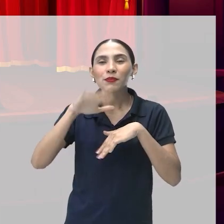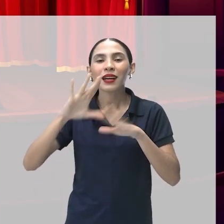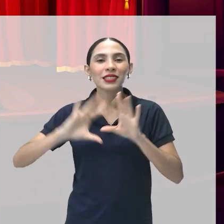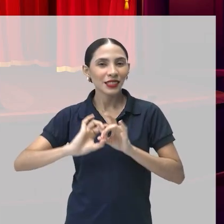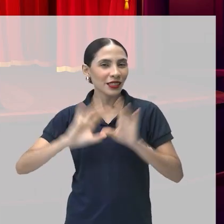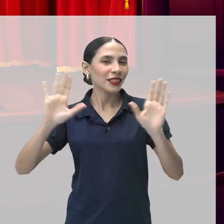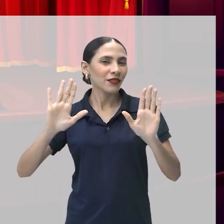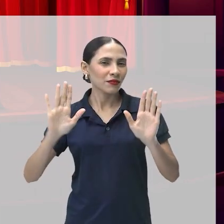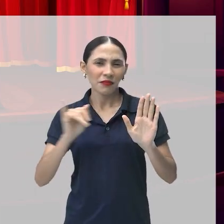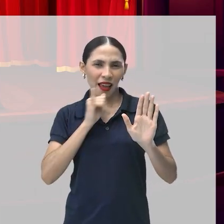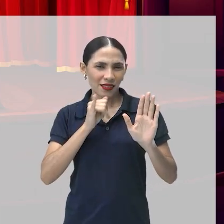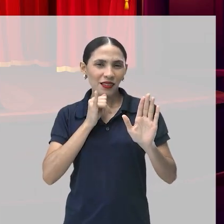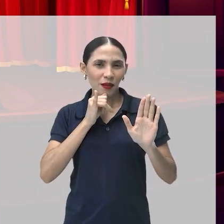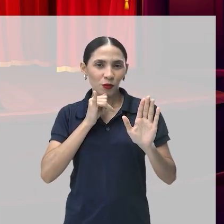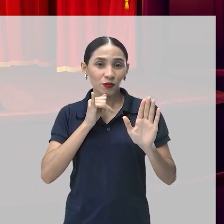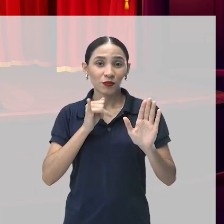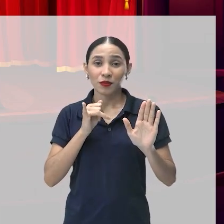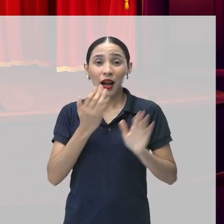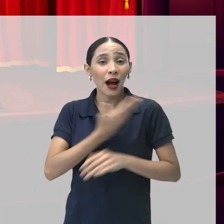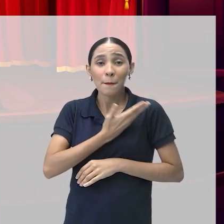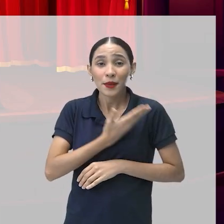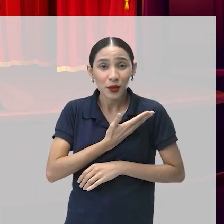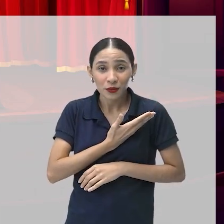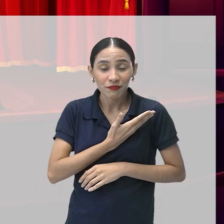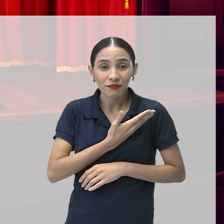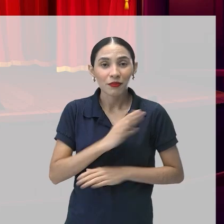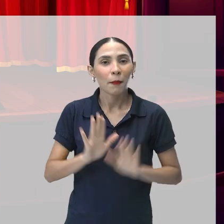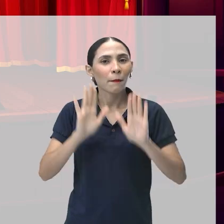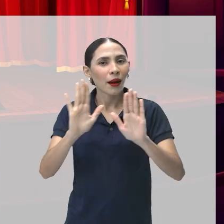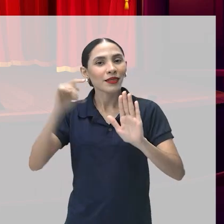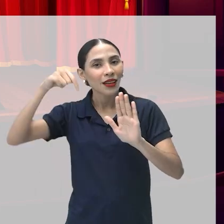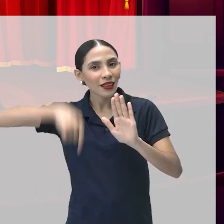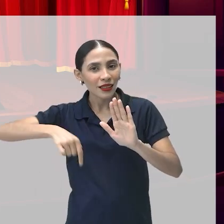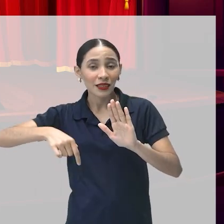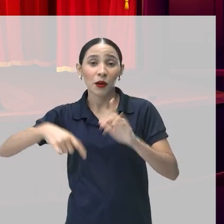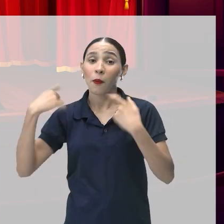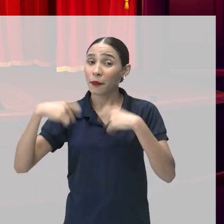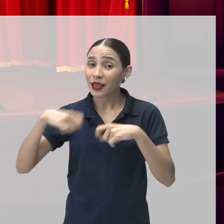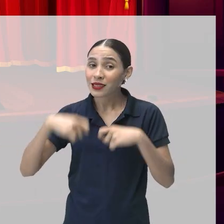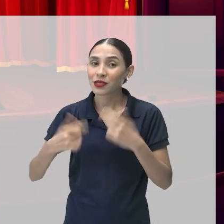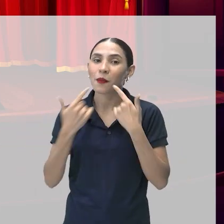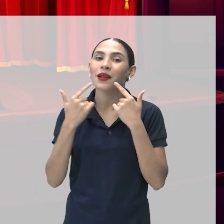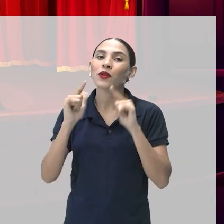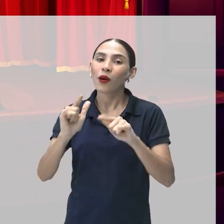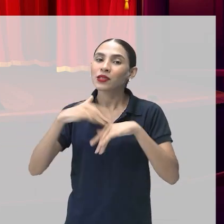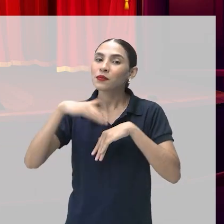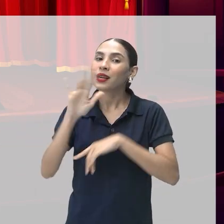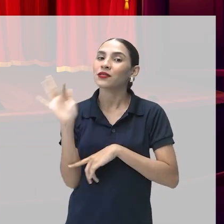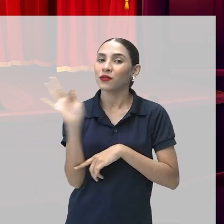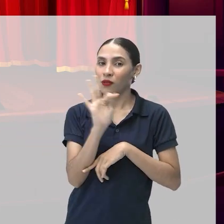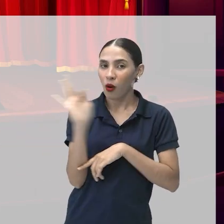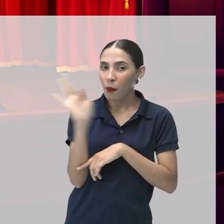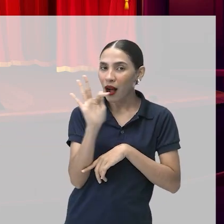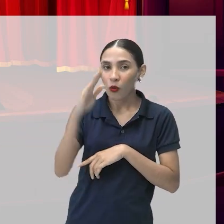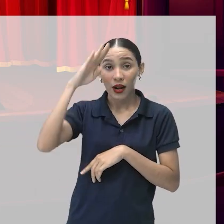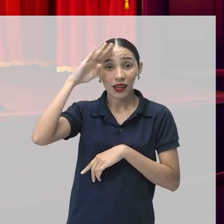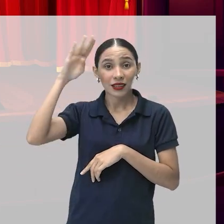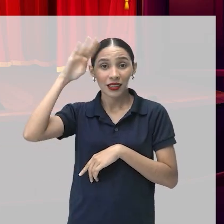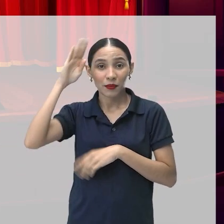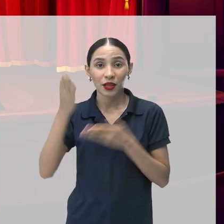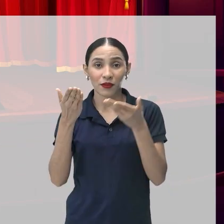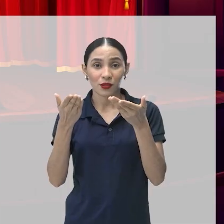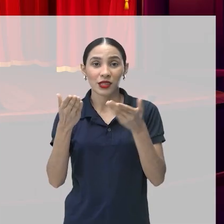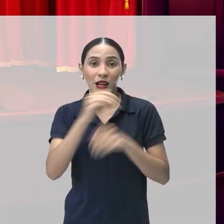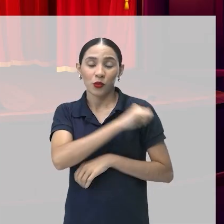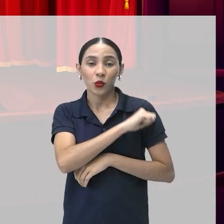livre, vamos falar assim, com os nossos amigos. Mas aqui eu tenho que ter uma linguagem muito mais, vamos chamar de acadêmica com